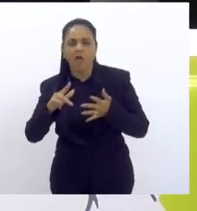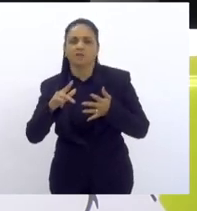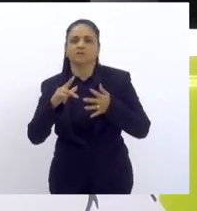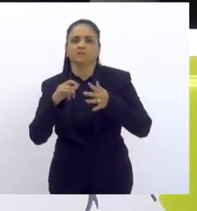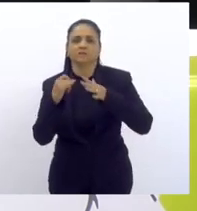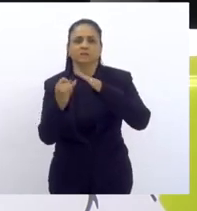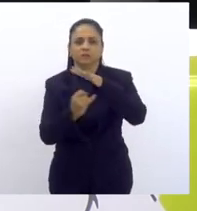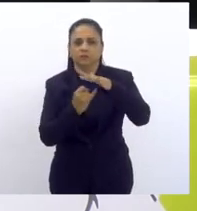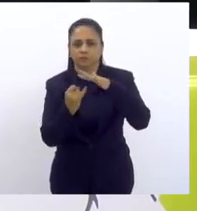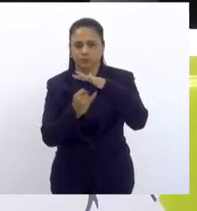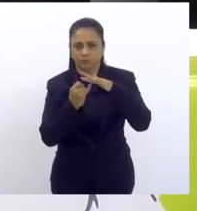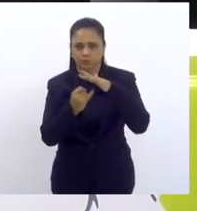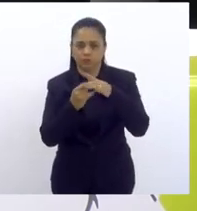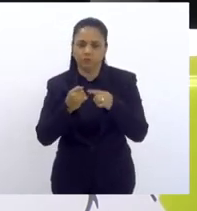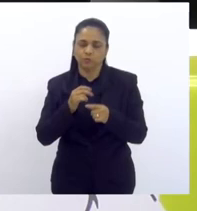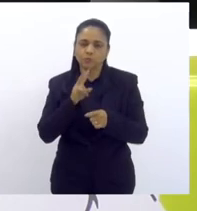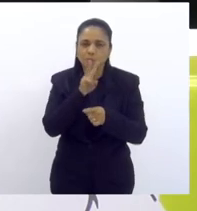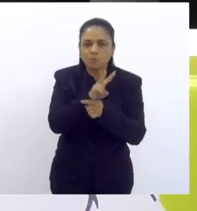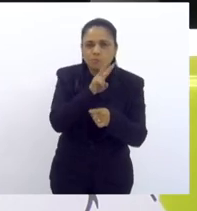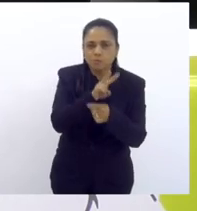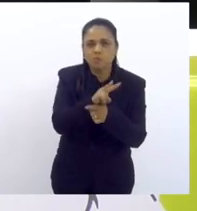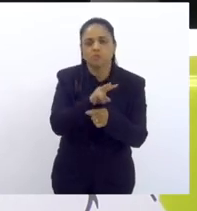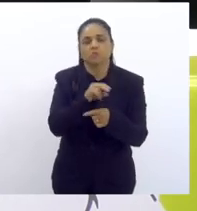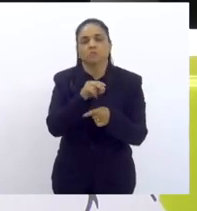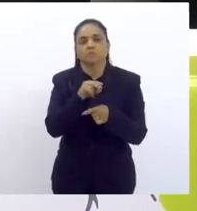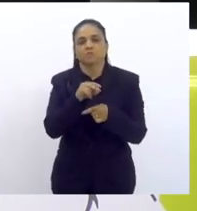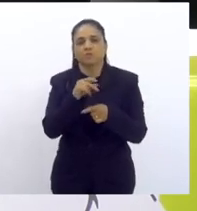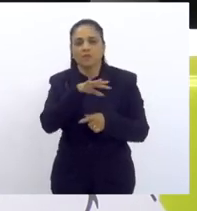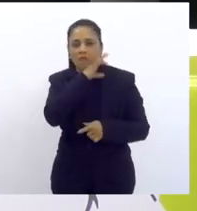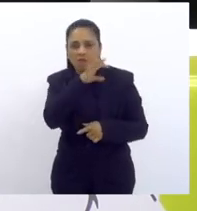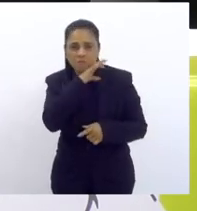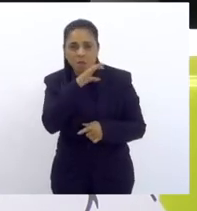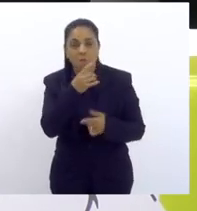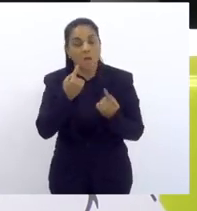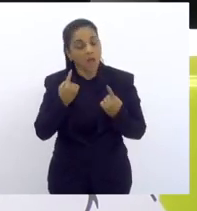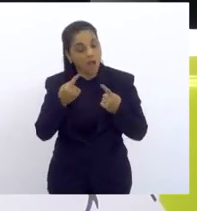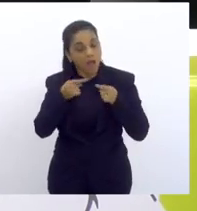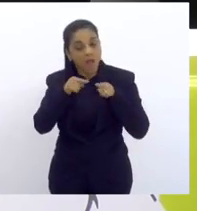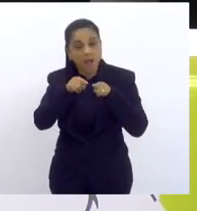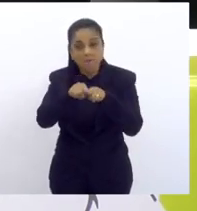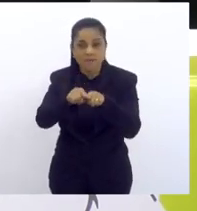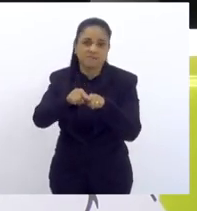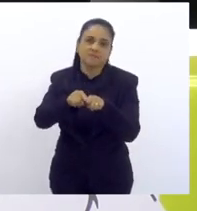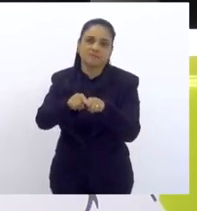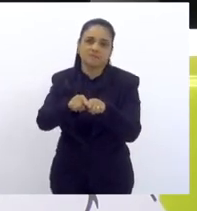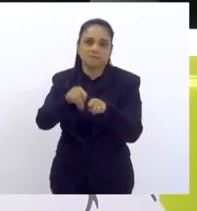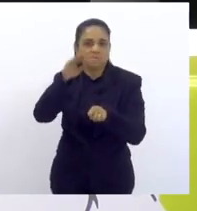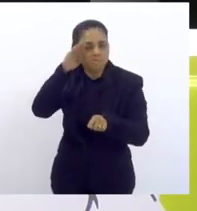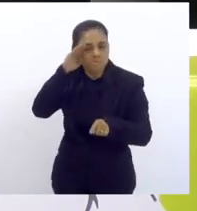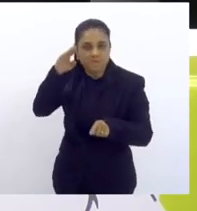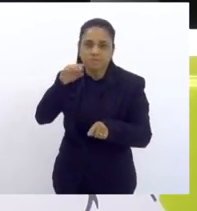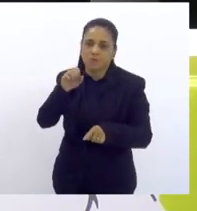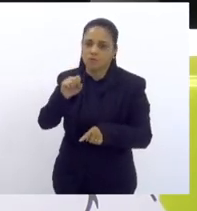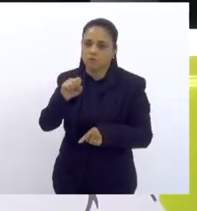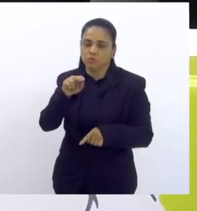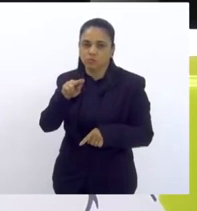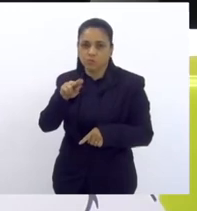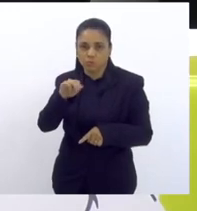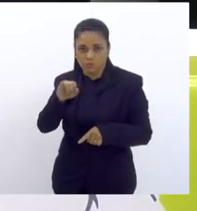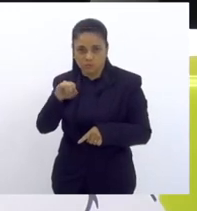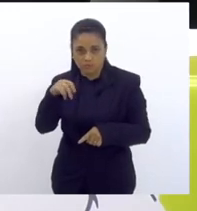mas principalmente da parceria que a suipa tem com poder público muitas